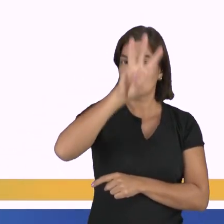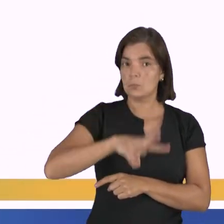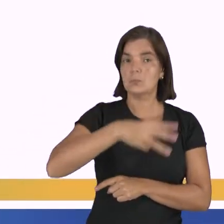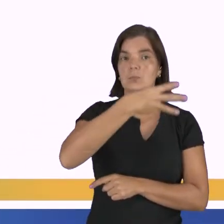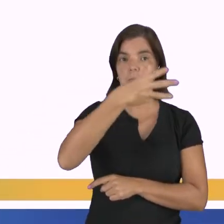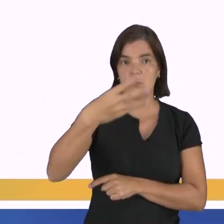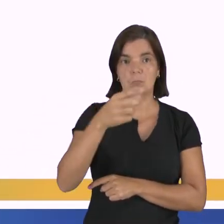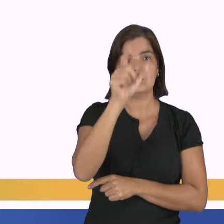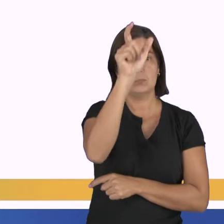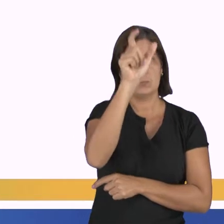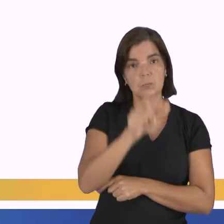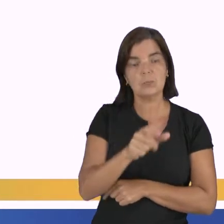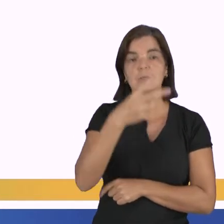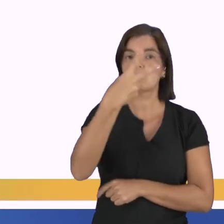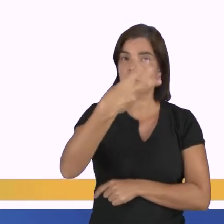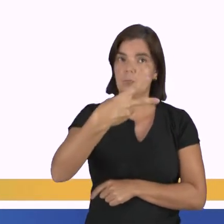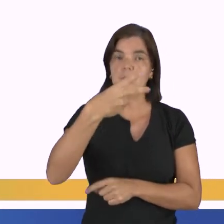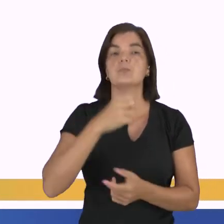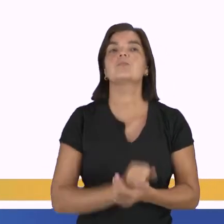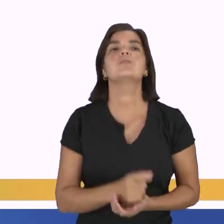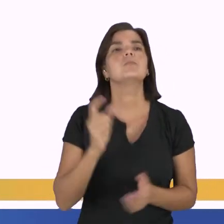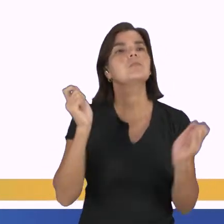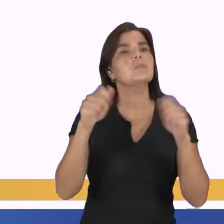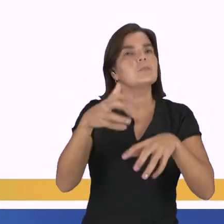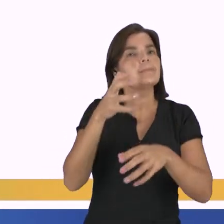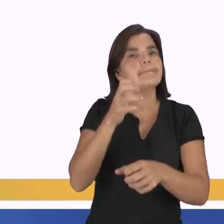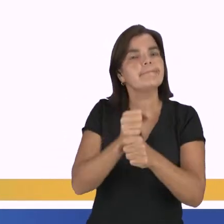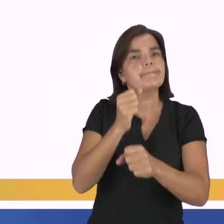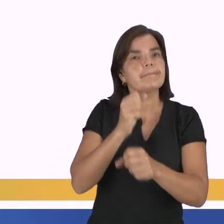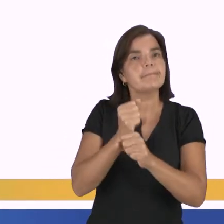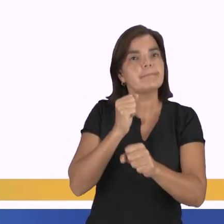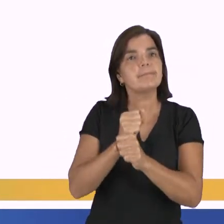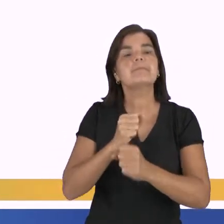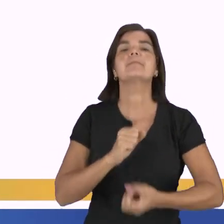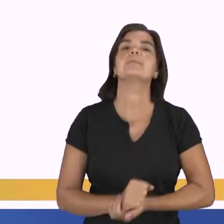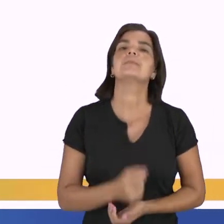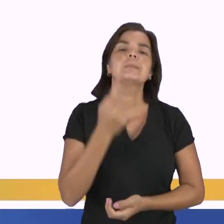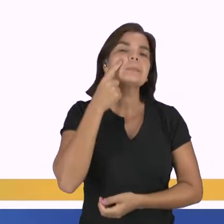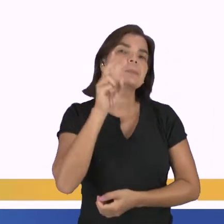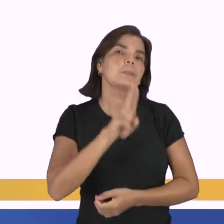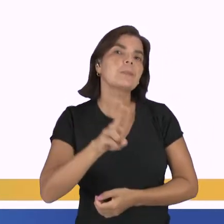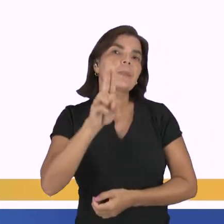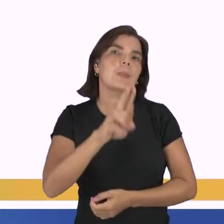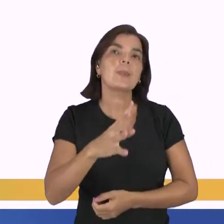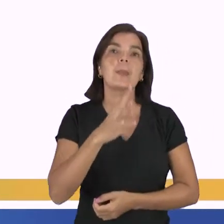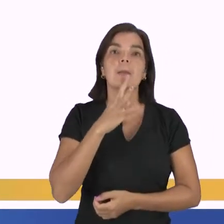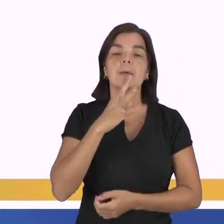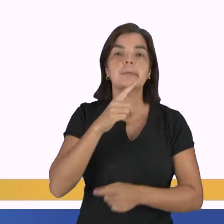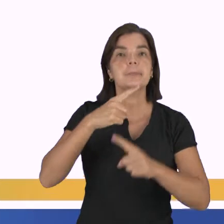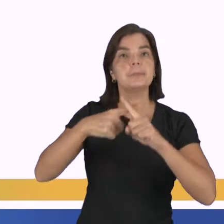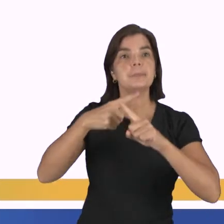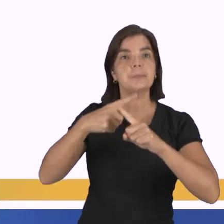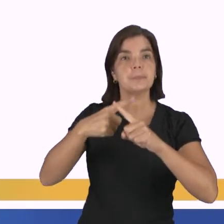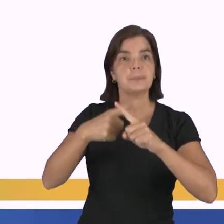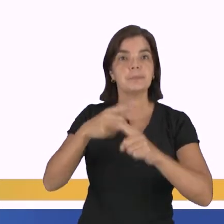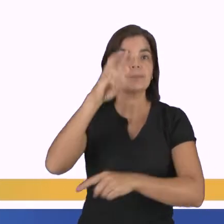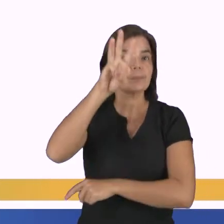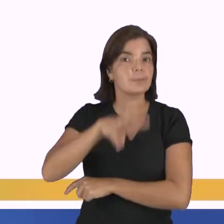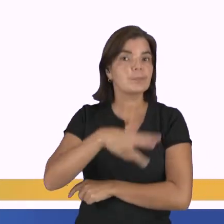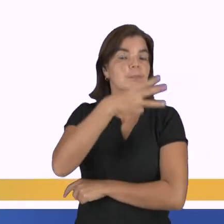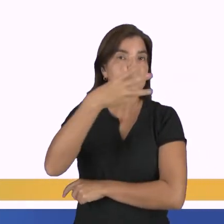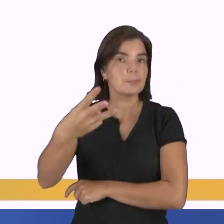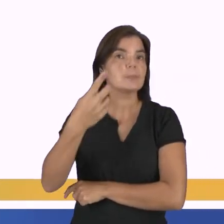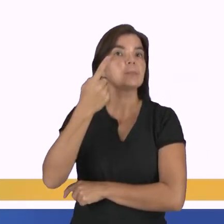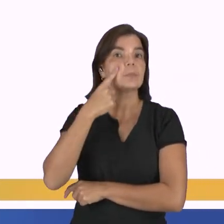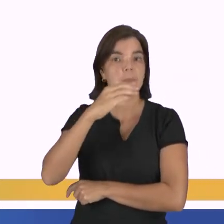por duas colunas Então para que eu possa calcular isso daqui ó nós vamos utilizar nosso conhecimento sobre multiplicação de matrizes